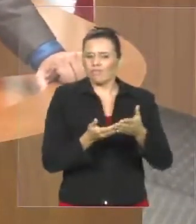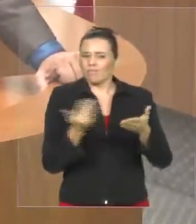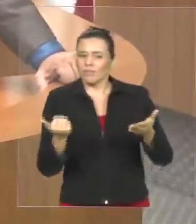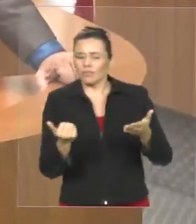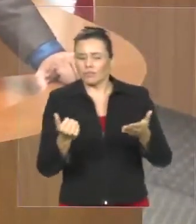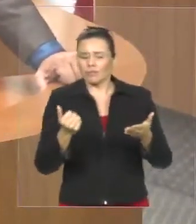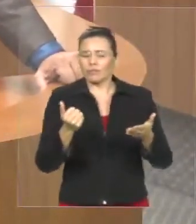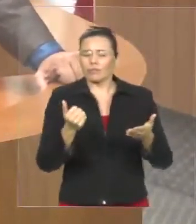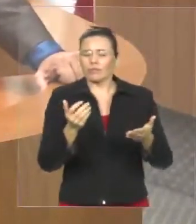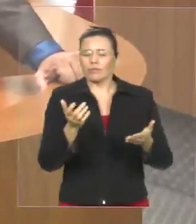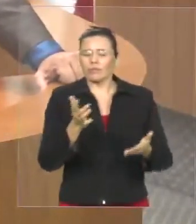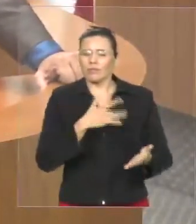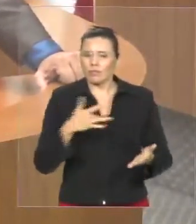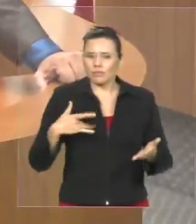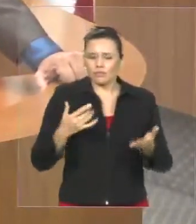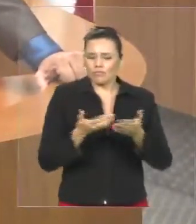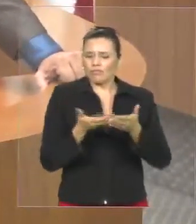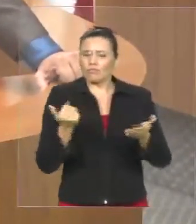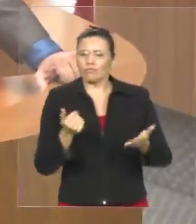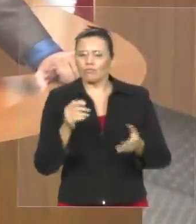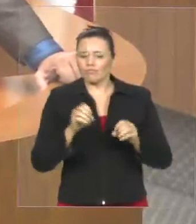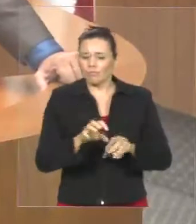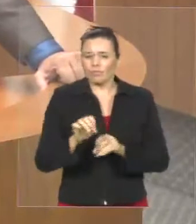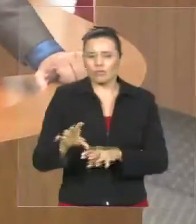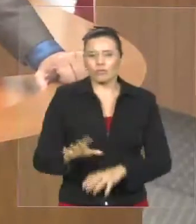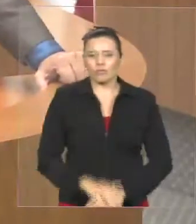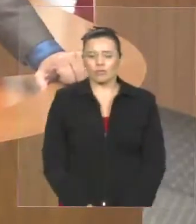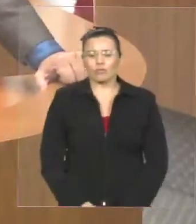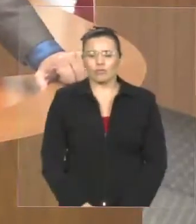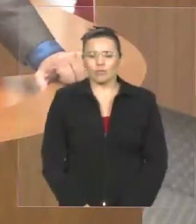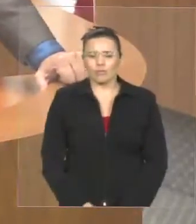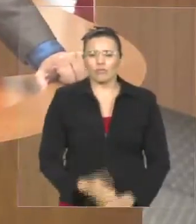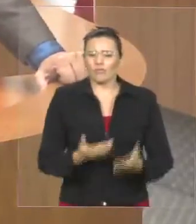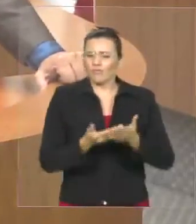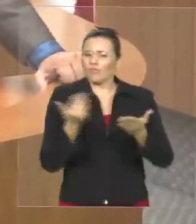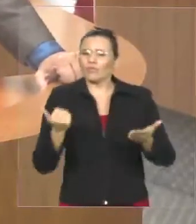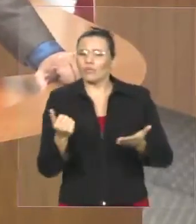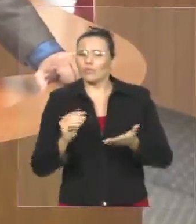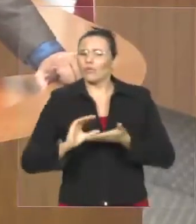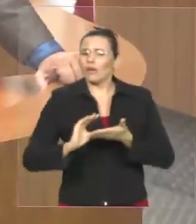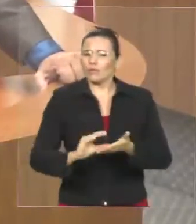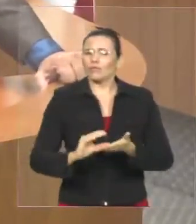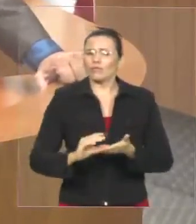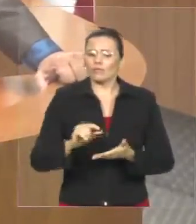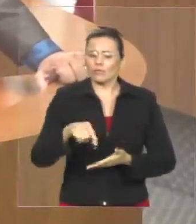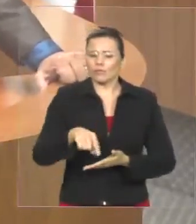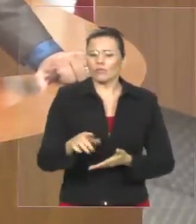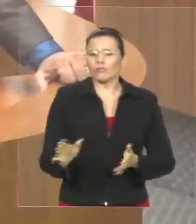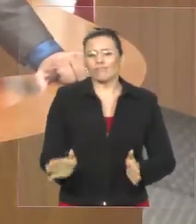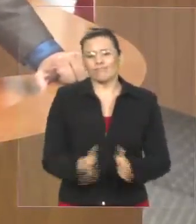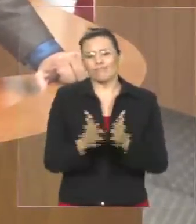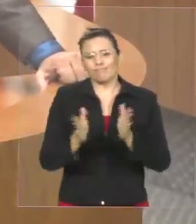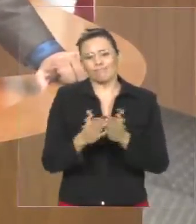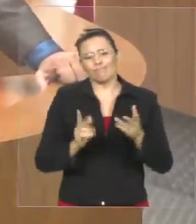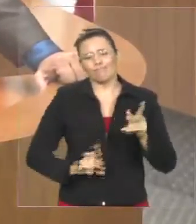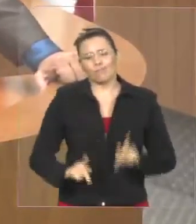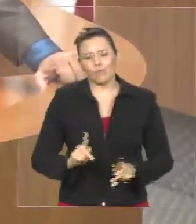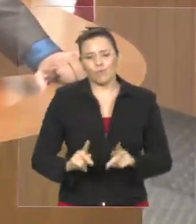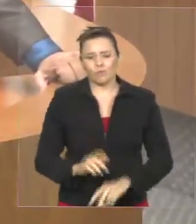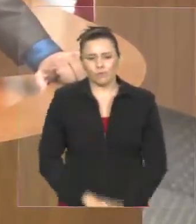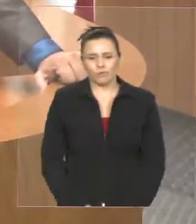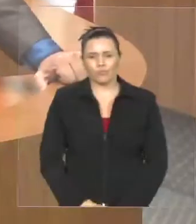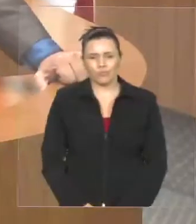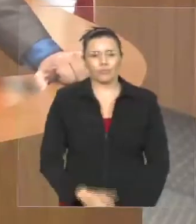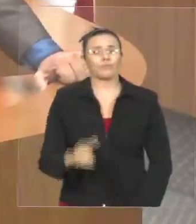saúde, tirando dos mais necessitados. Há quem queira fazê-lo e faz. Há quem